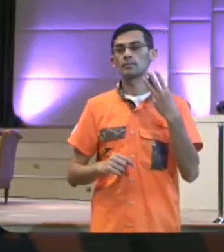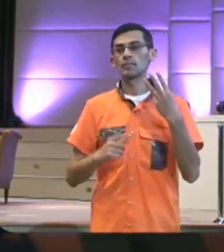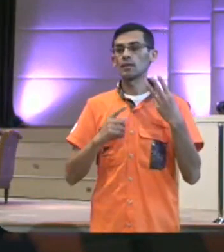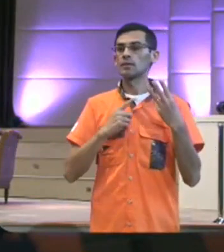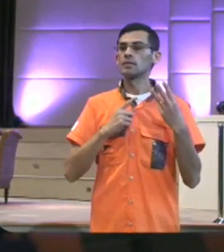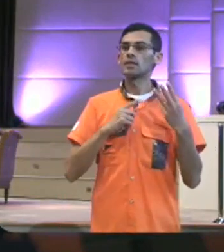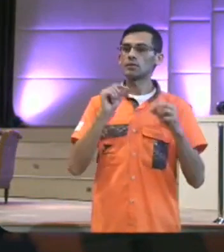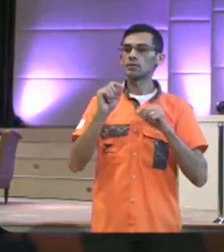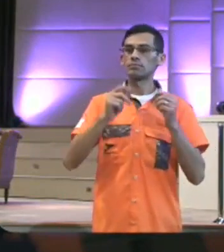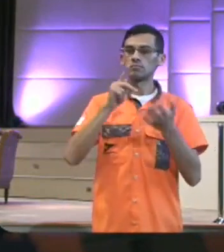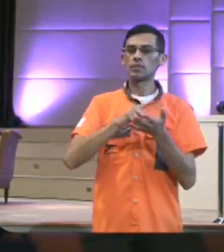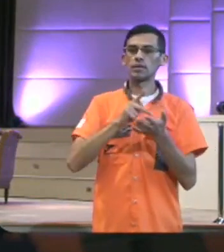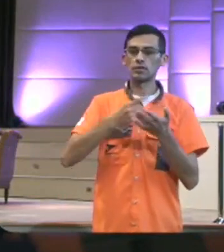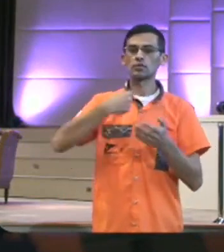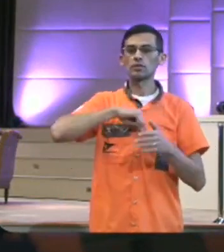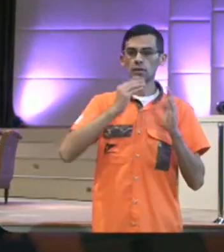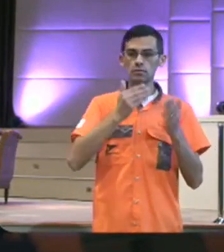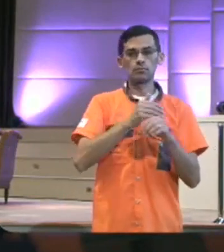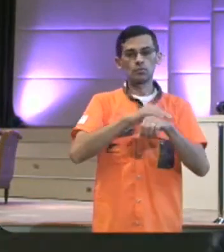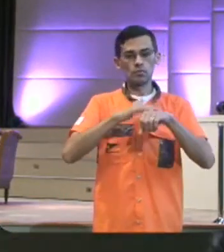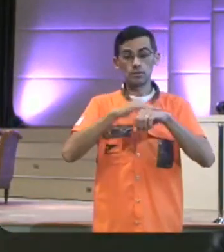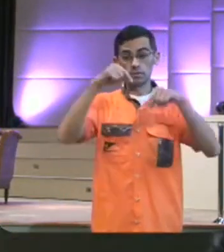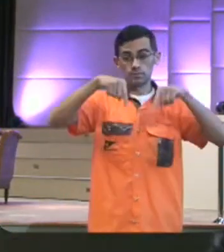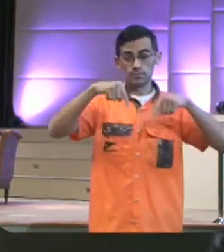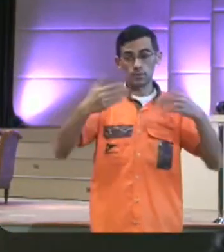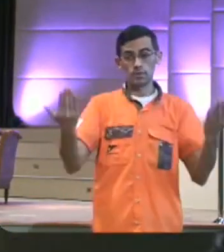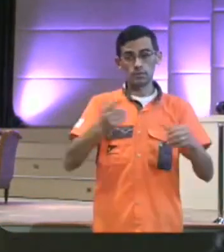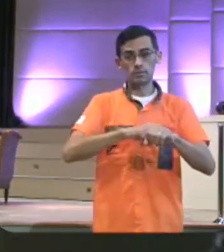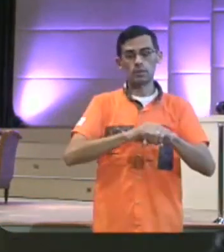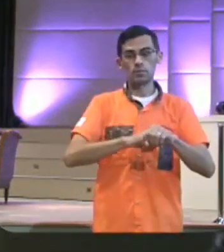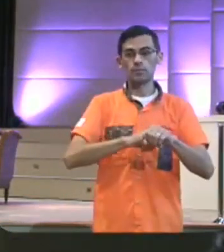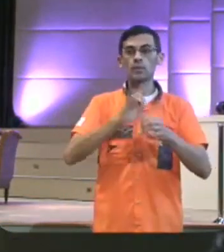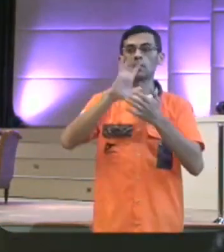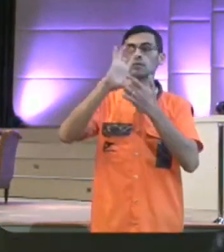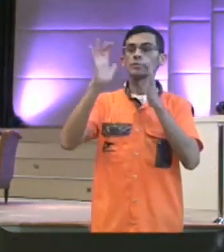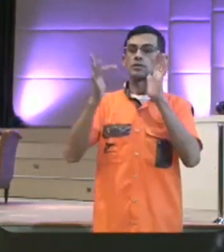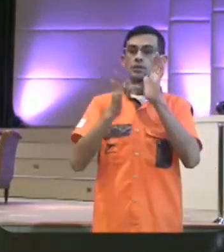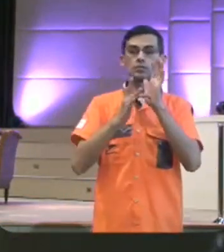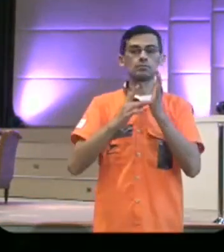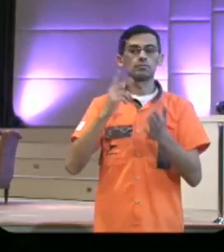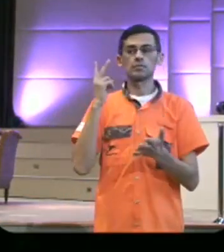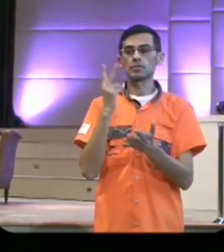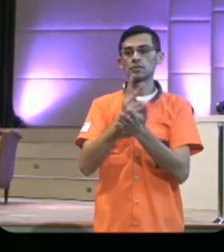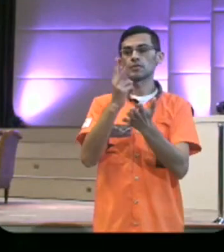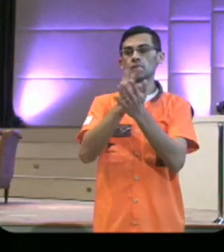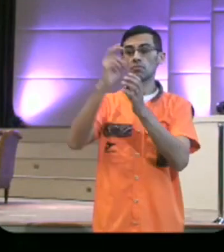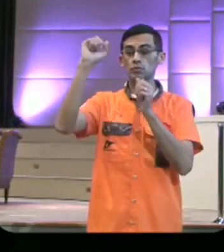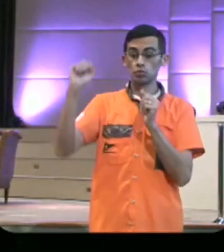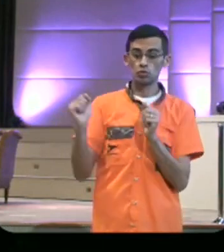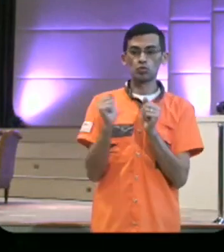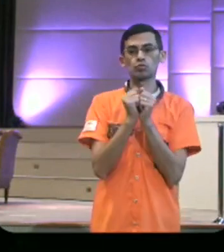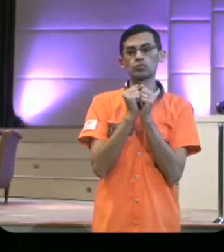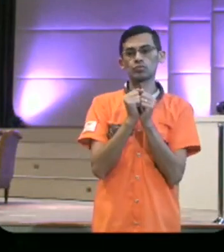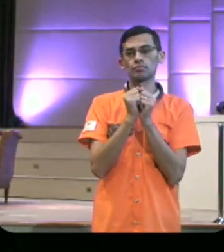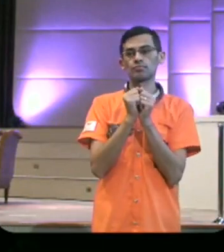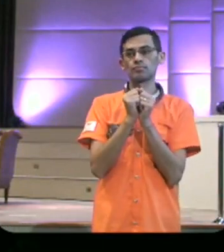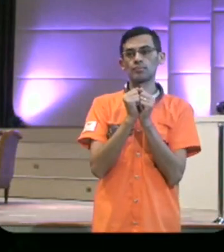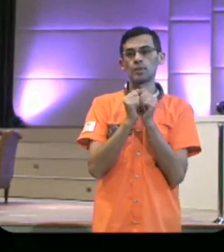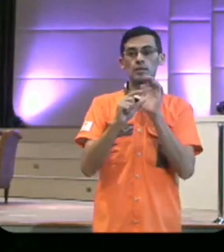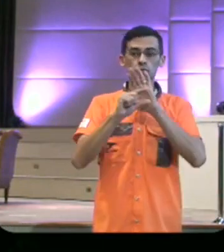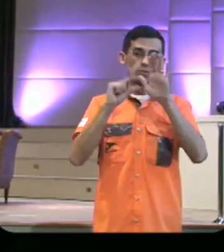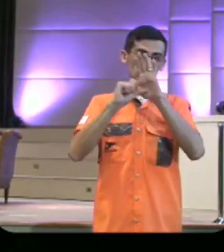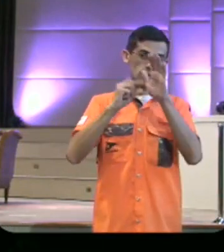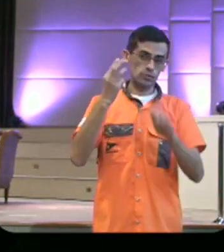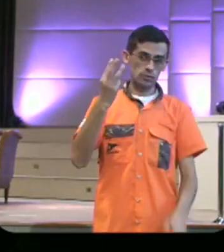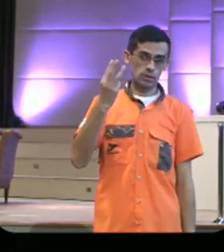tem tudo a ver com aquilo que nós falamos. Jesus está sempre conosco. E Ele vai dizer no